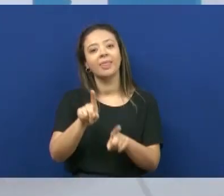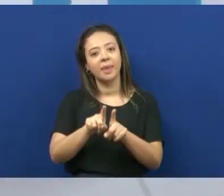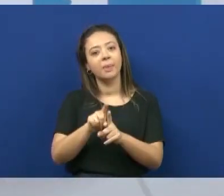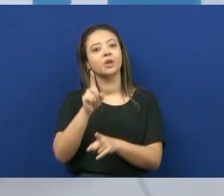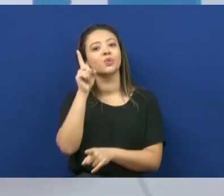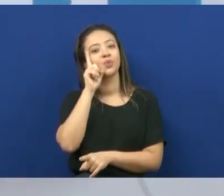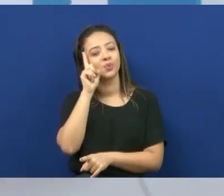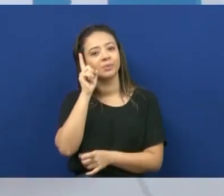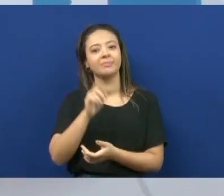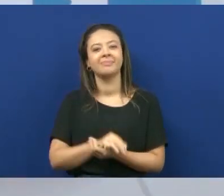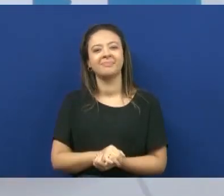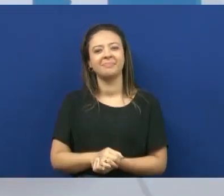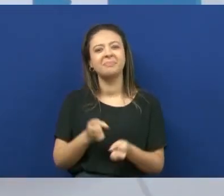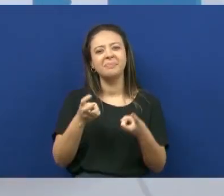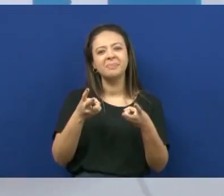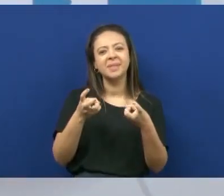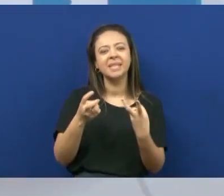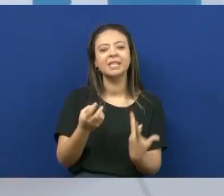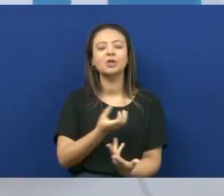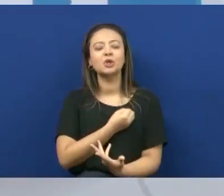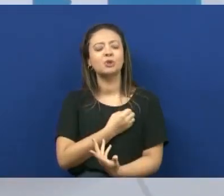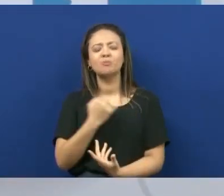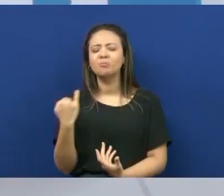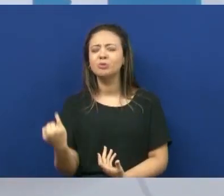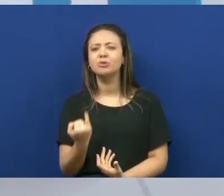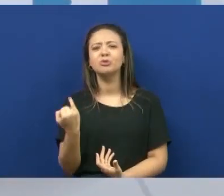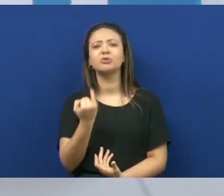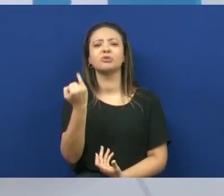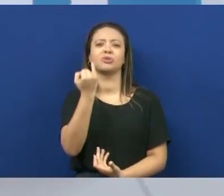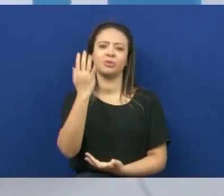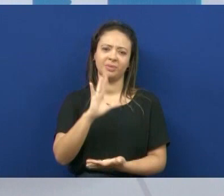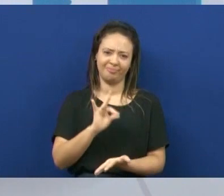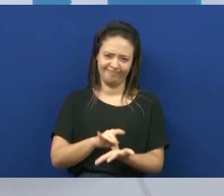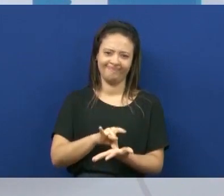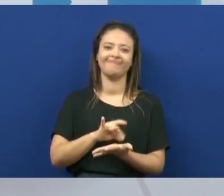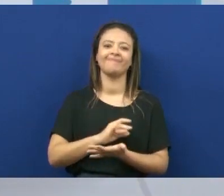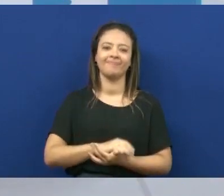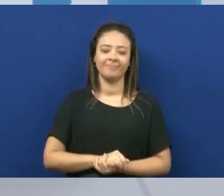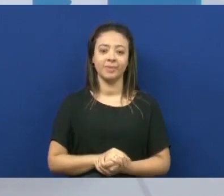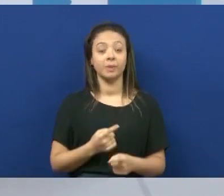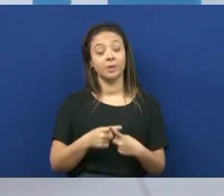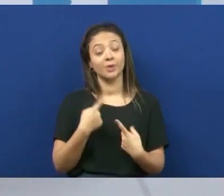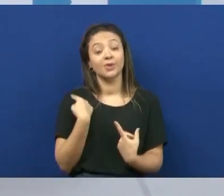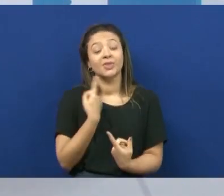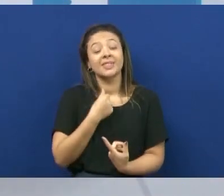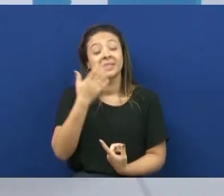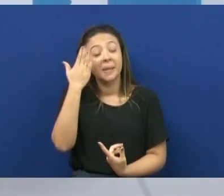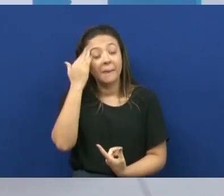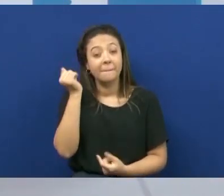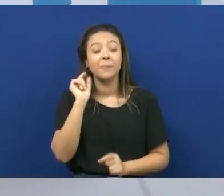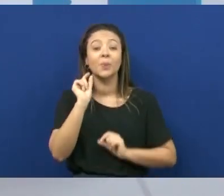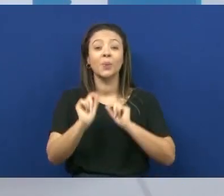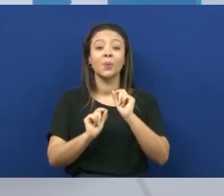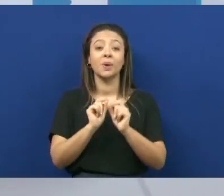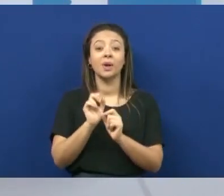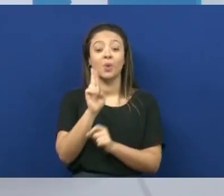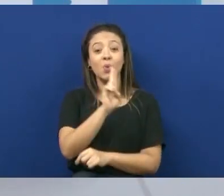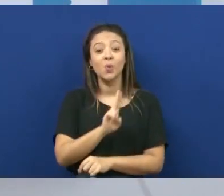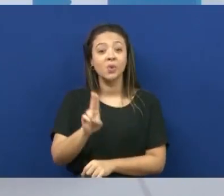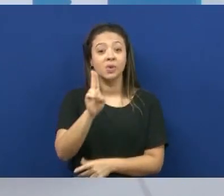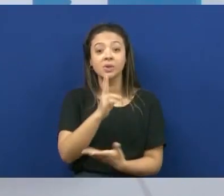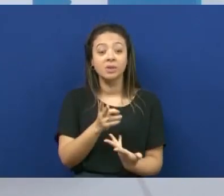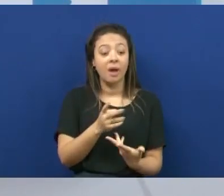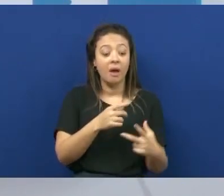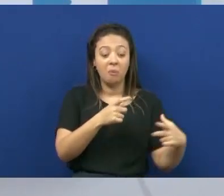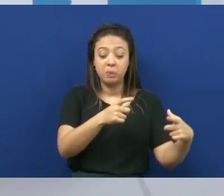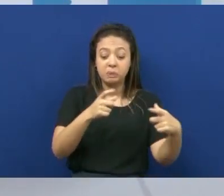Você percebe o quanto os números são importantes? Os números são importantes para nós sabermos usá-lo no nosso dia a dia